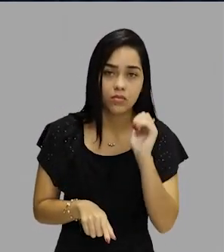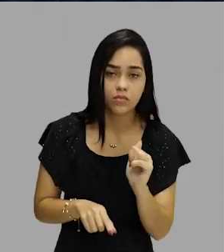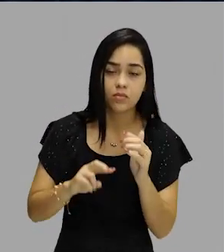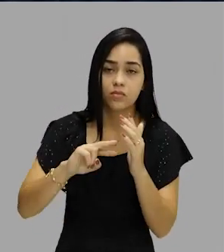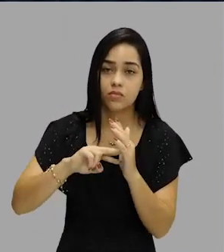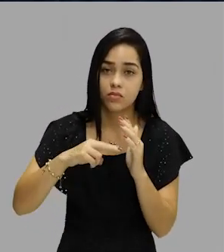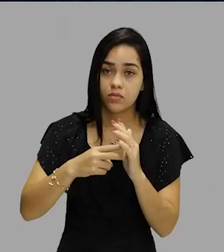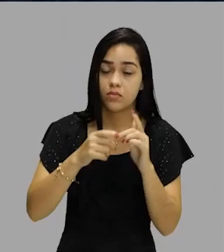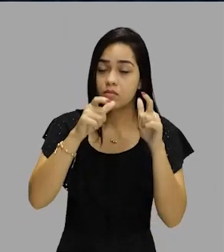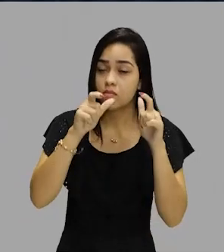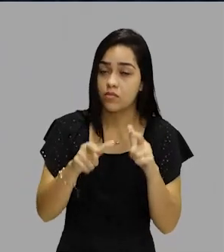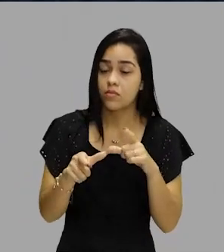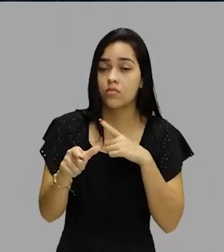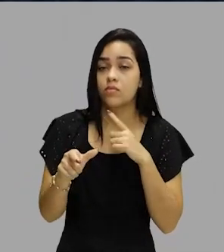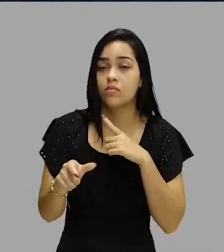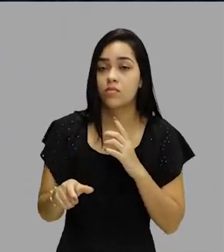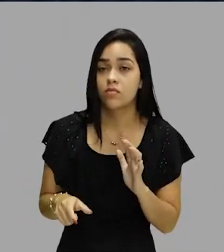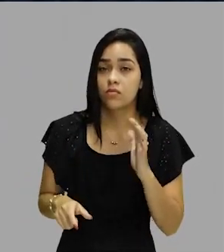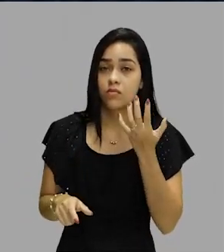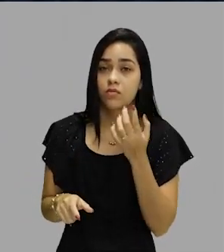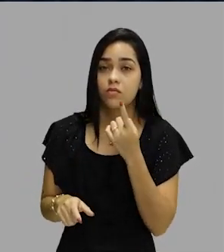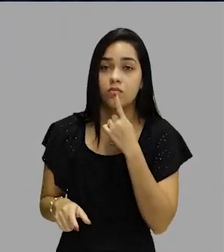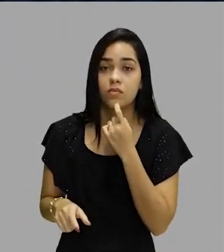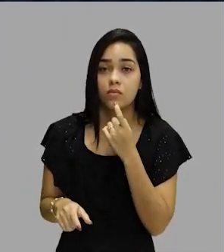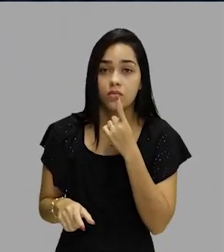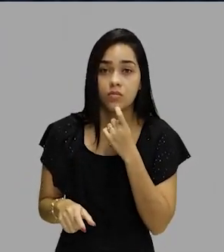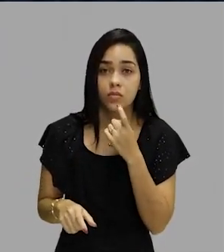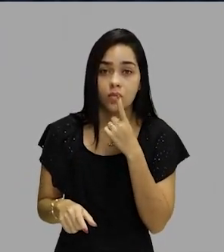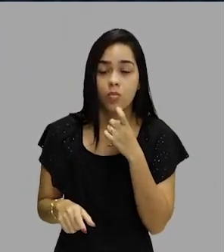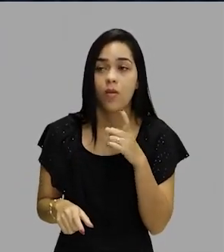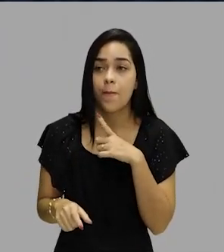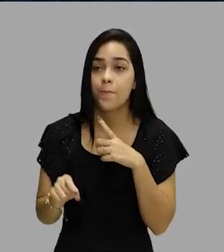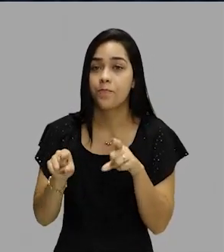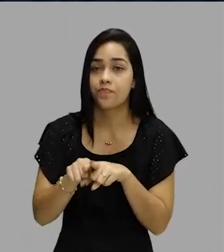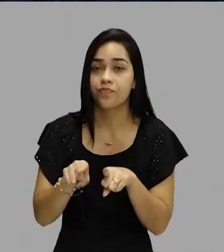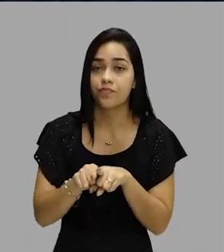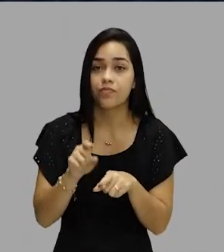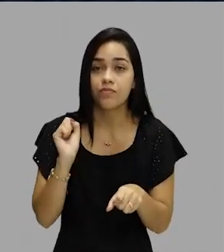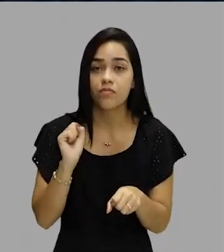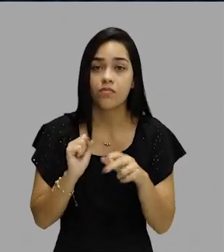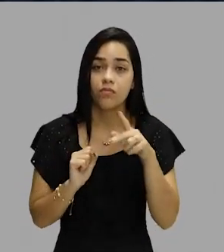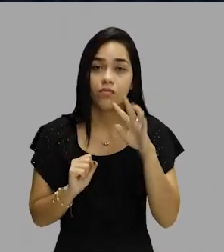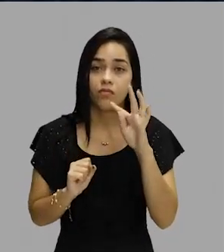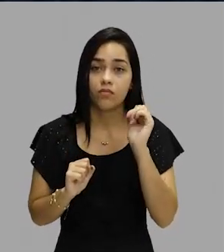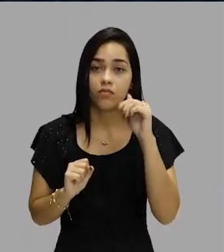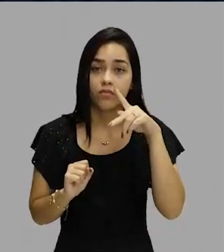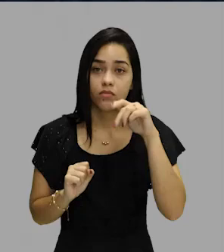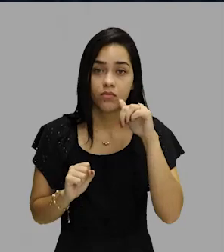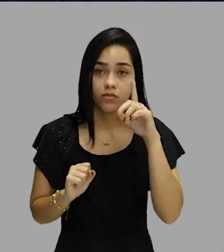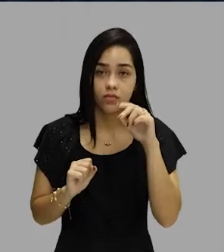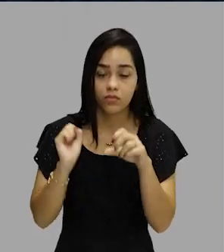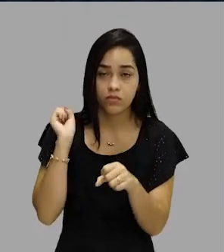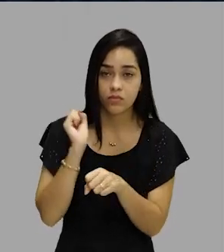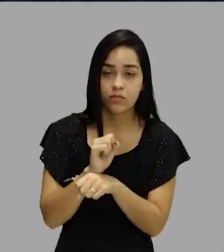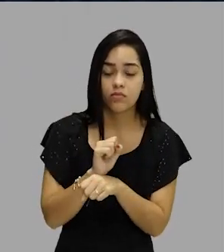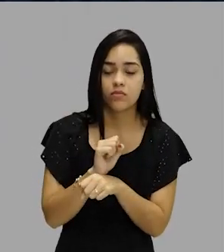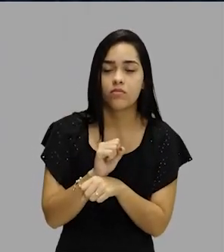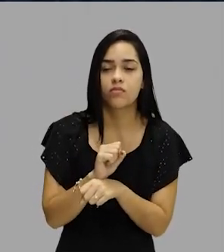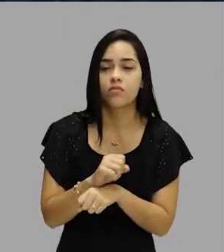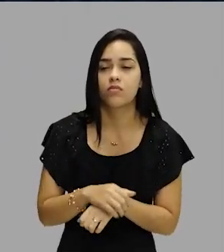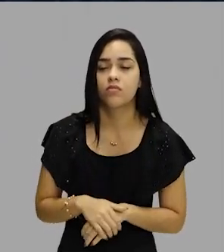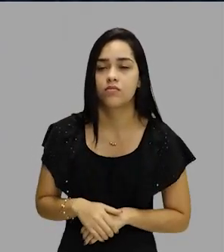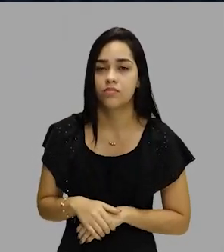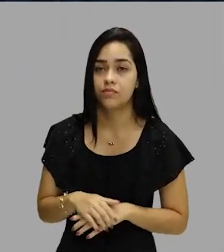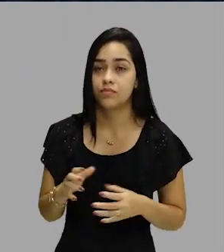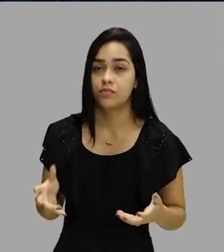o local que está o sangramento seja tampado, ok? Essa foi a cascata